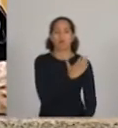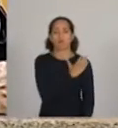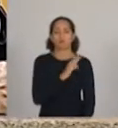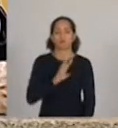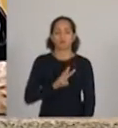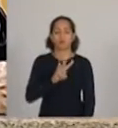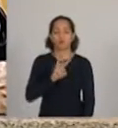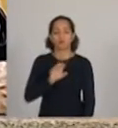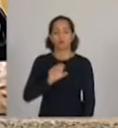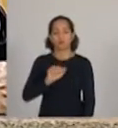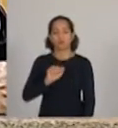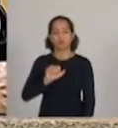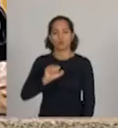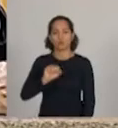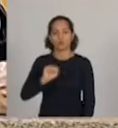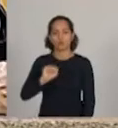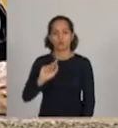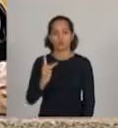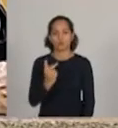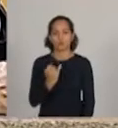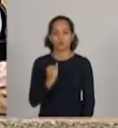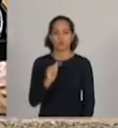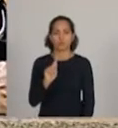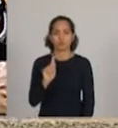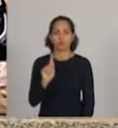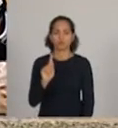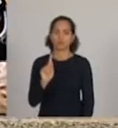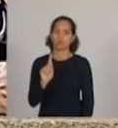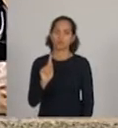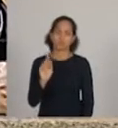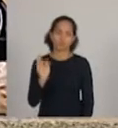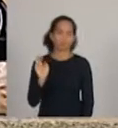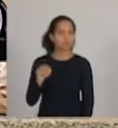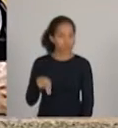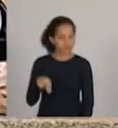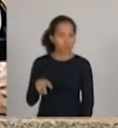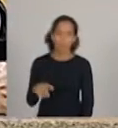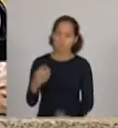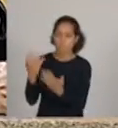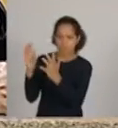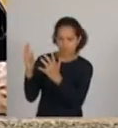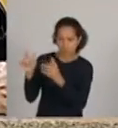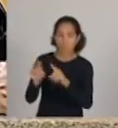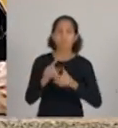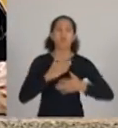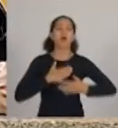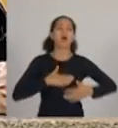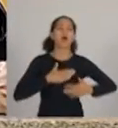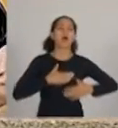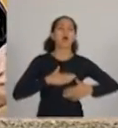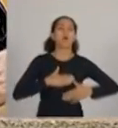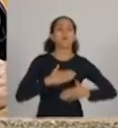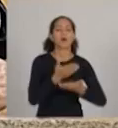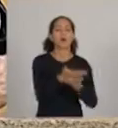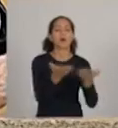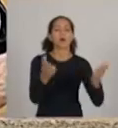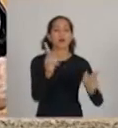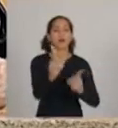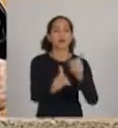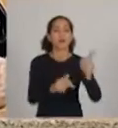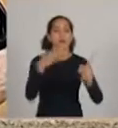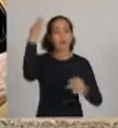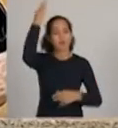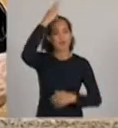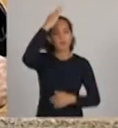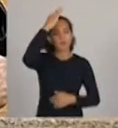Washington, parabenizá-lo, né? E acalmar os capixabas, né? Que realmente não se trata